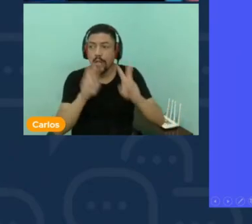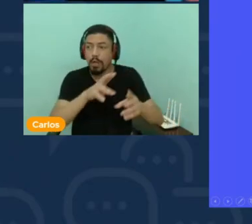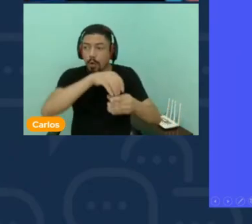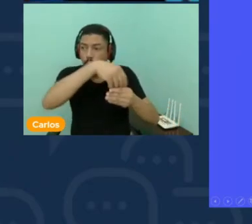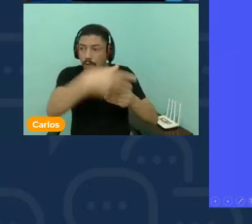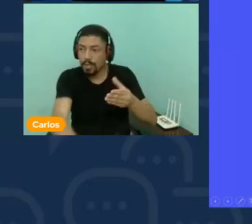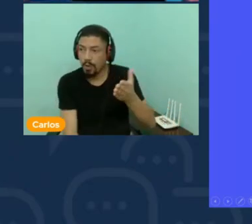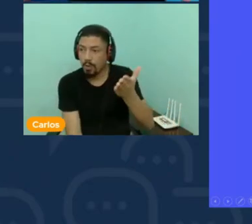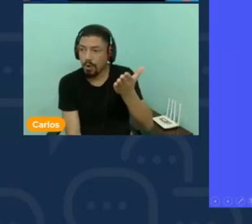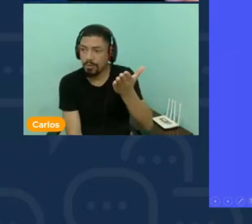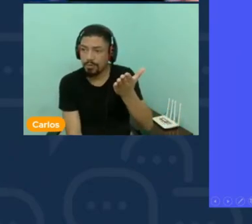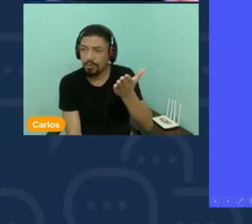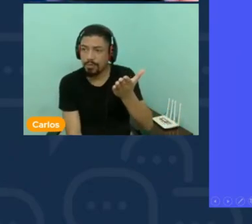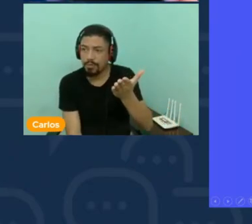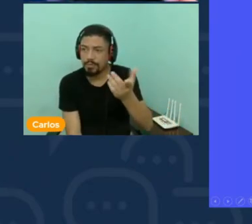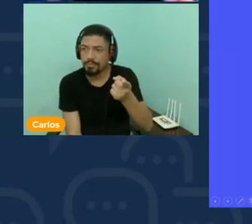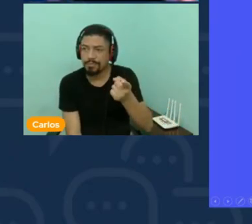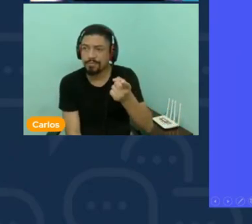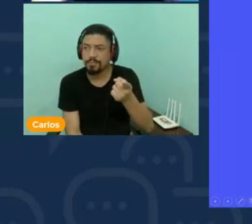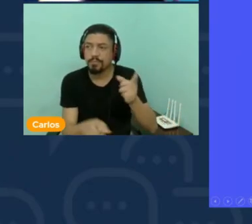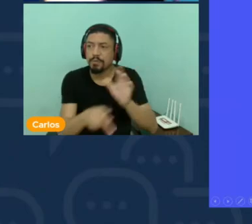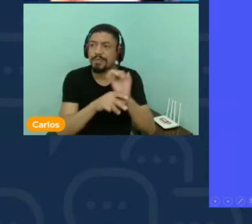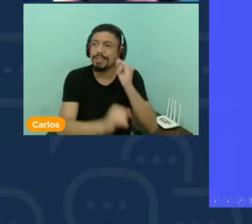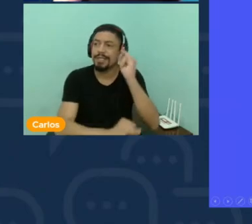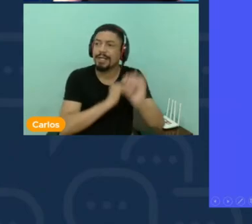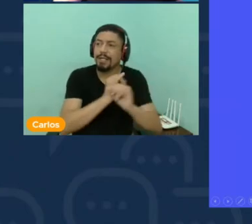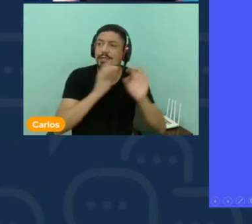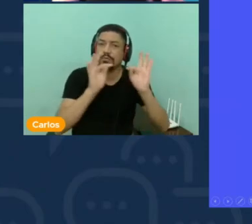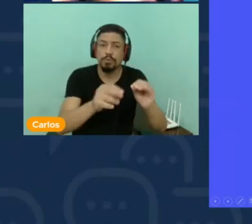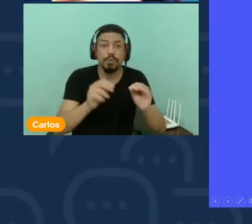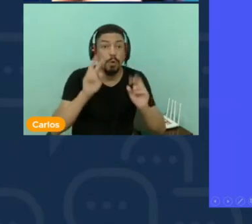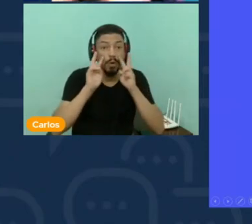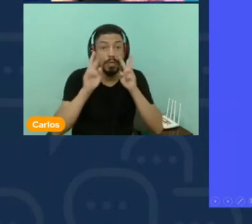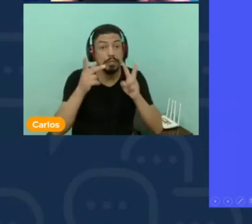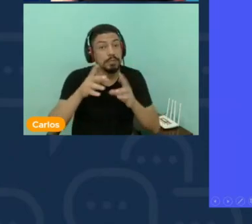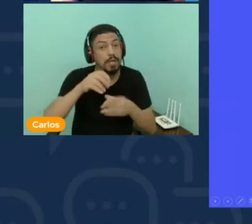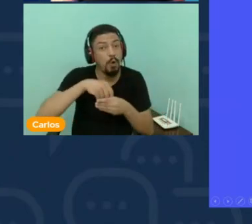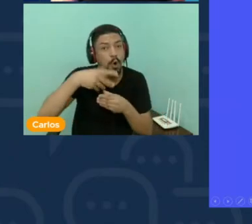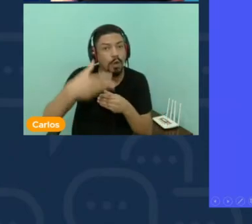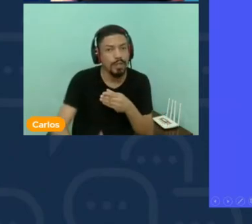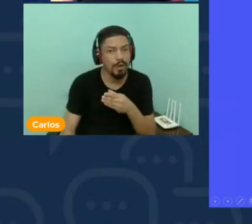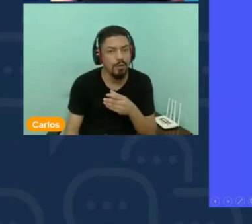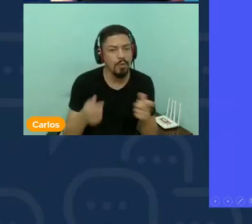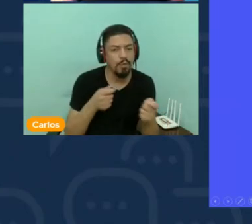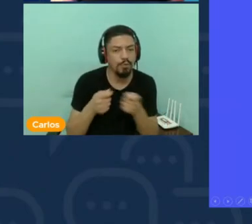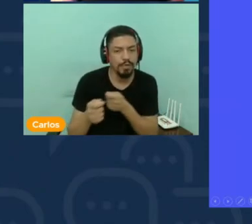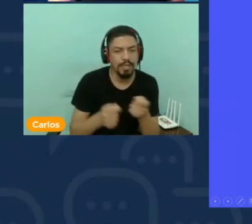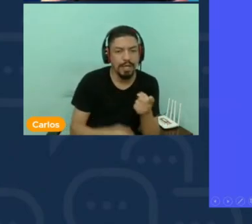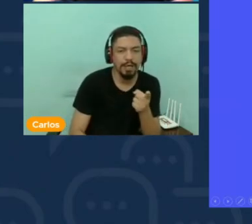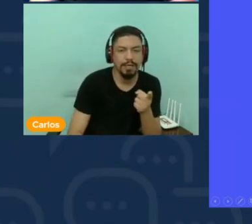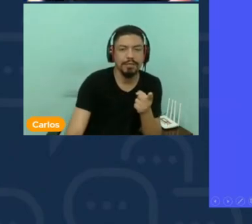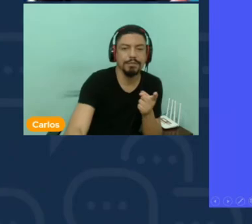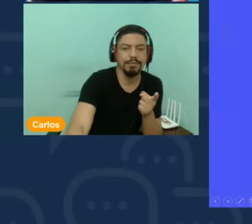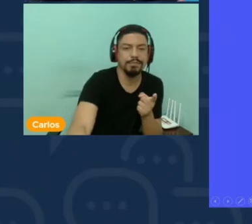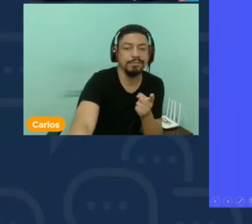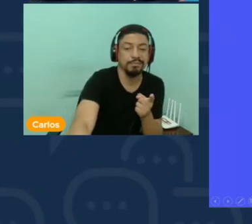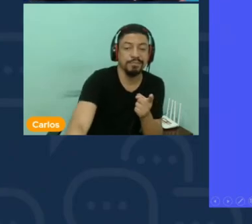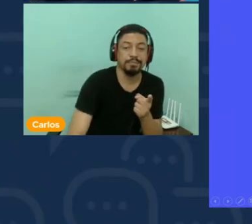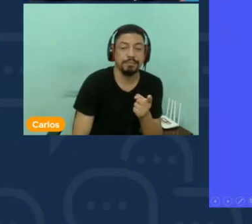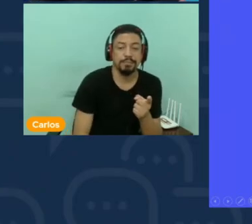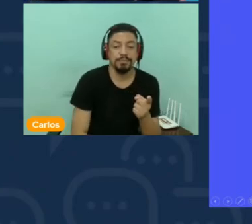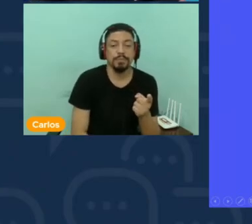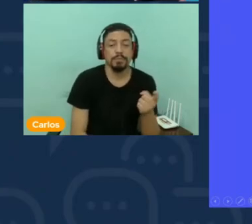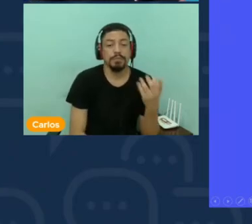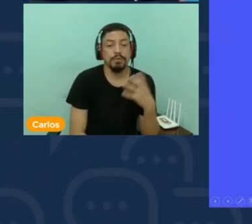conteúdo, né, da internet inteiro, olhando para o seu conteúdo, um conteúdo controlado, de forma o